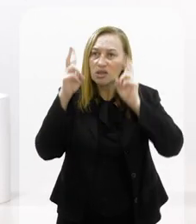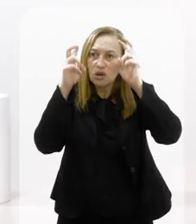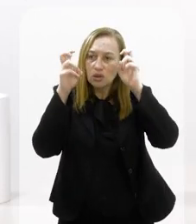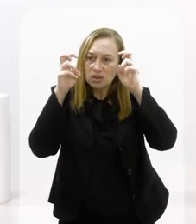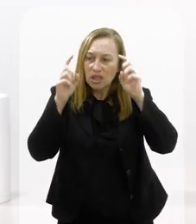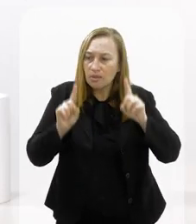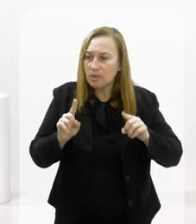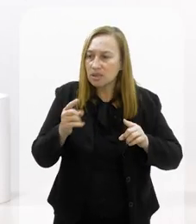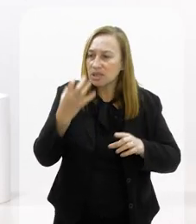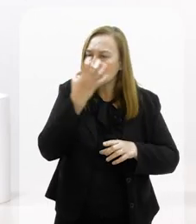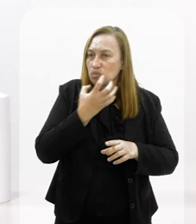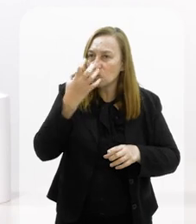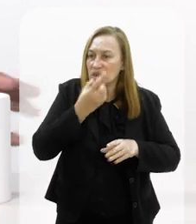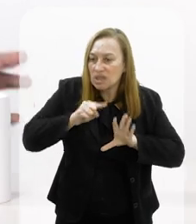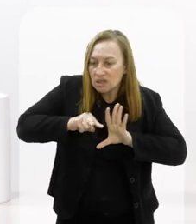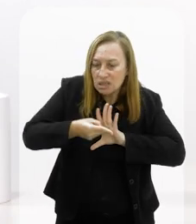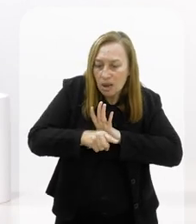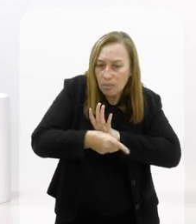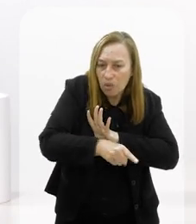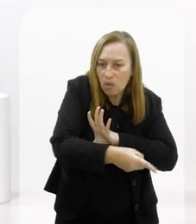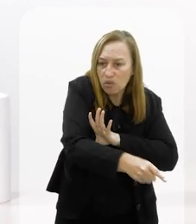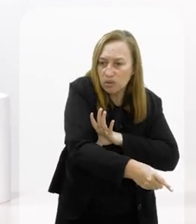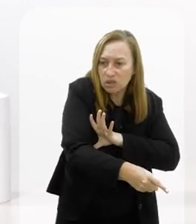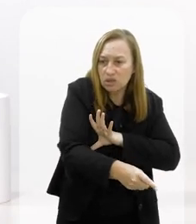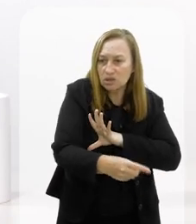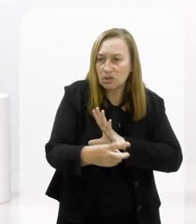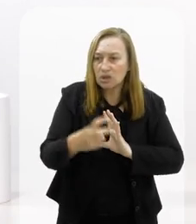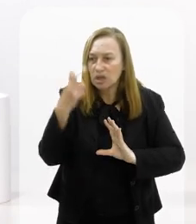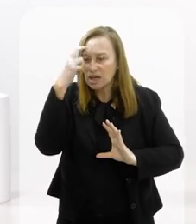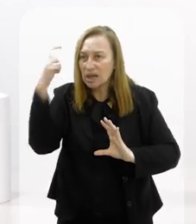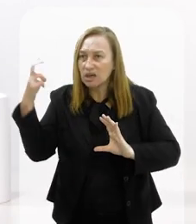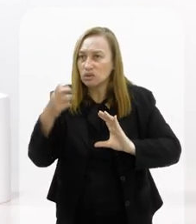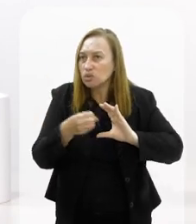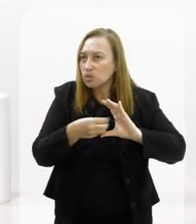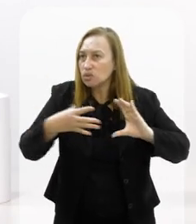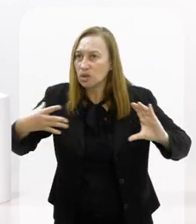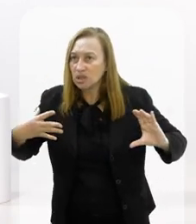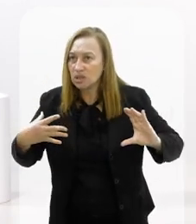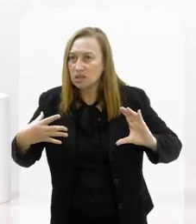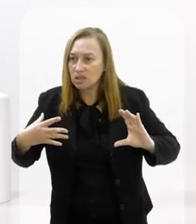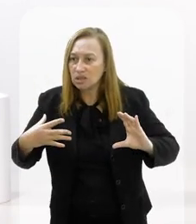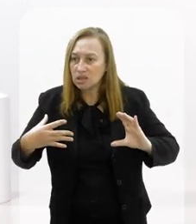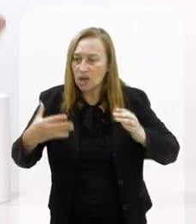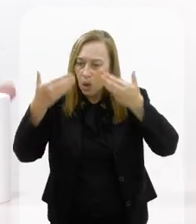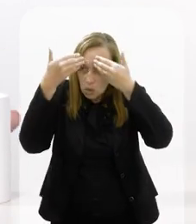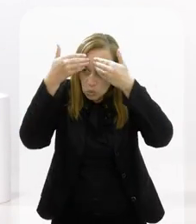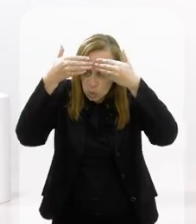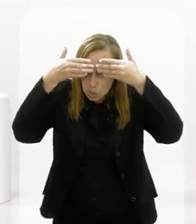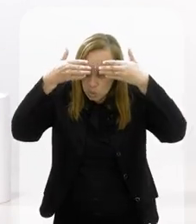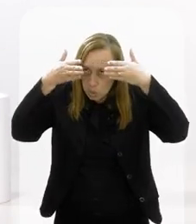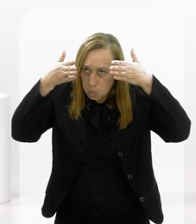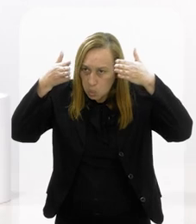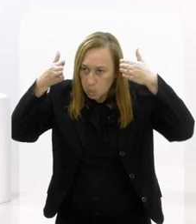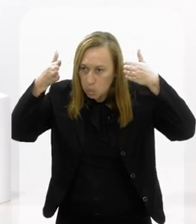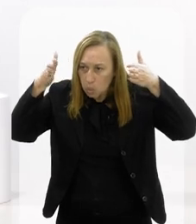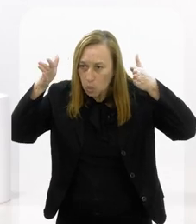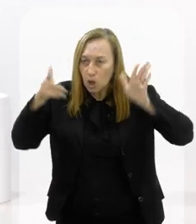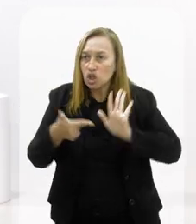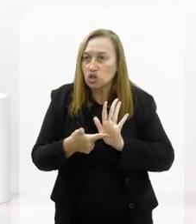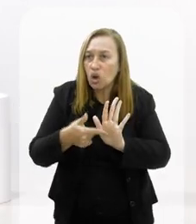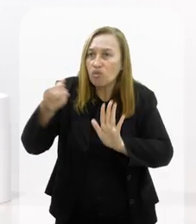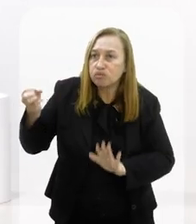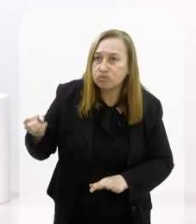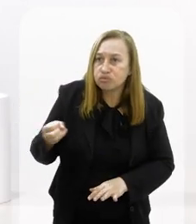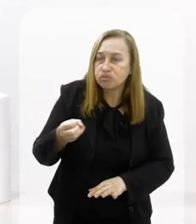enredos eles estão se aprofundando em aspecto da nossa cultura eh desvelando camadas trazendo à tona